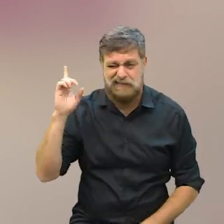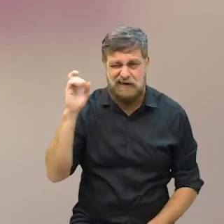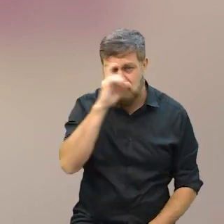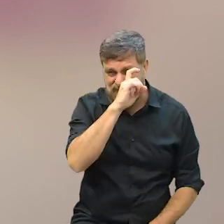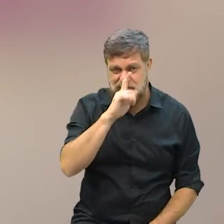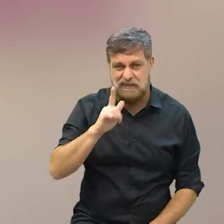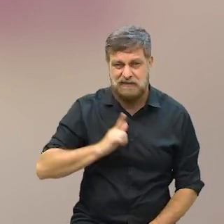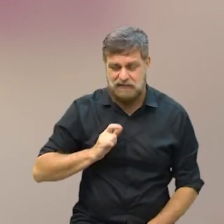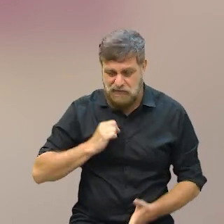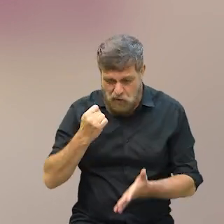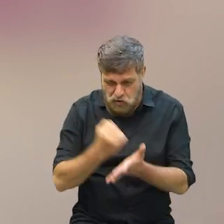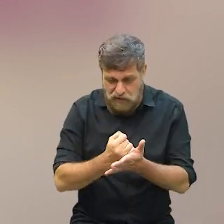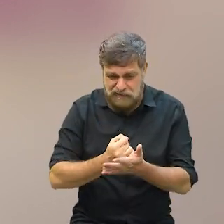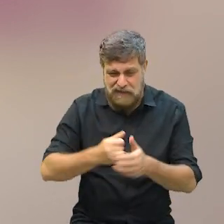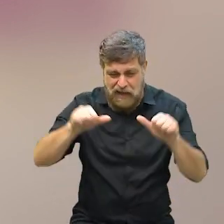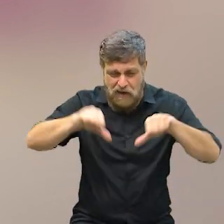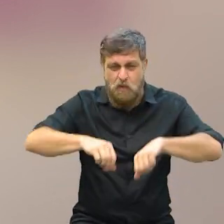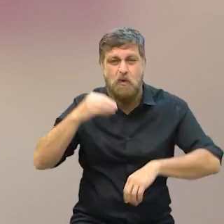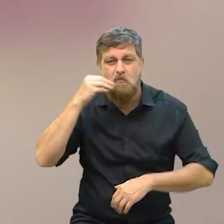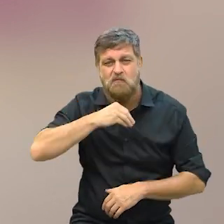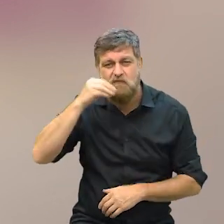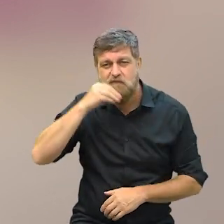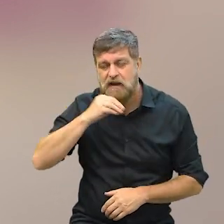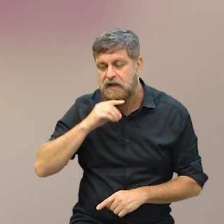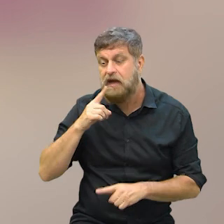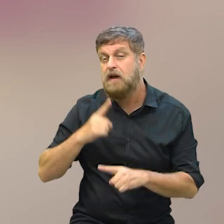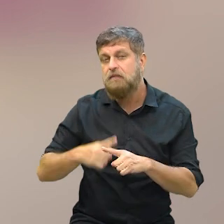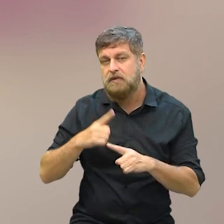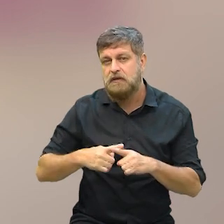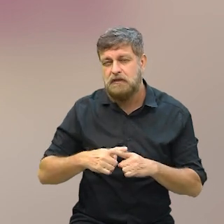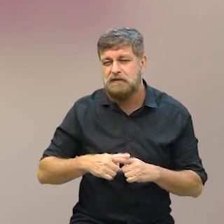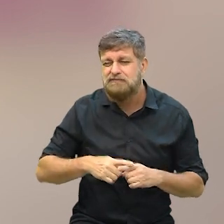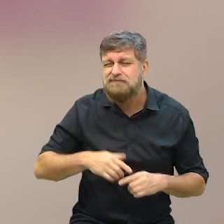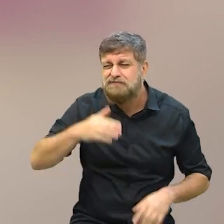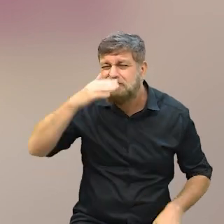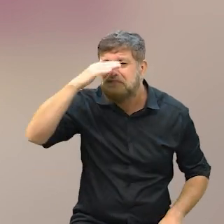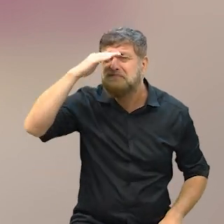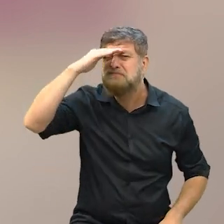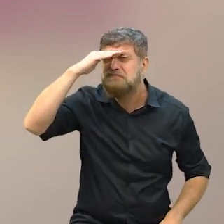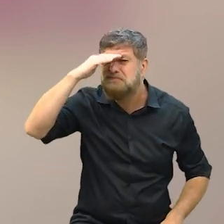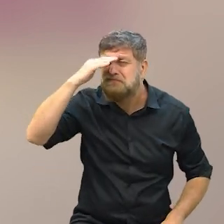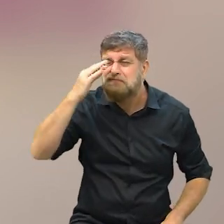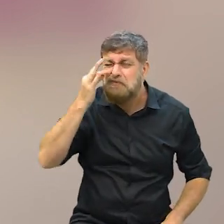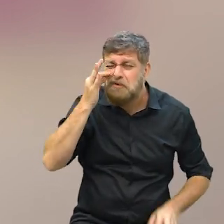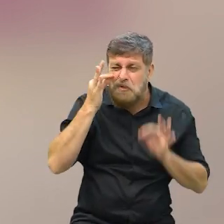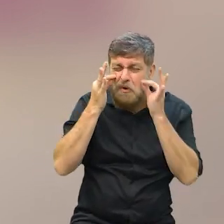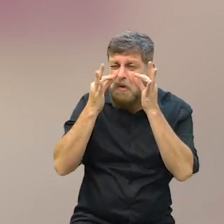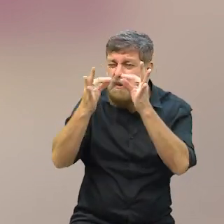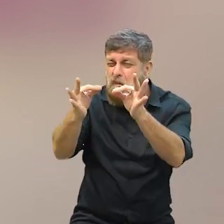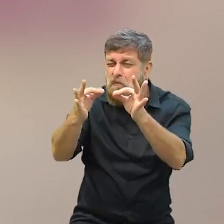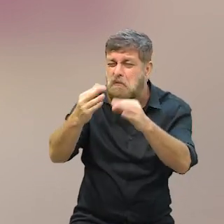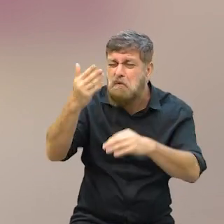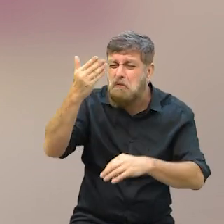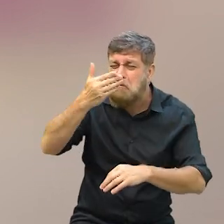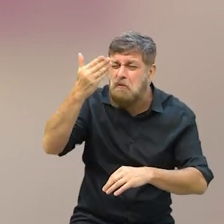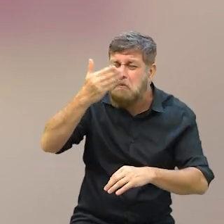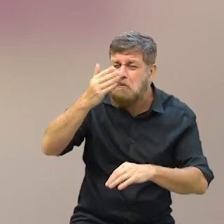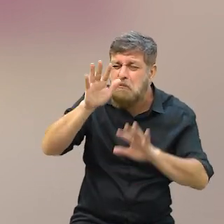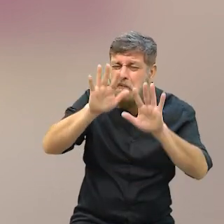né, um bom desempenho, né, escolar, é a falta da correção óptica,